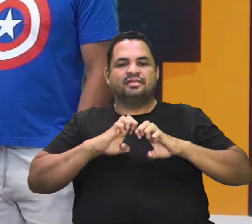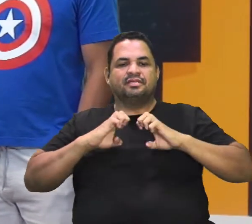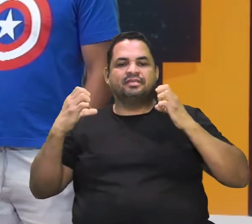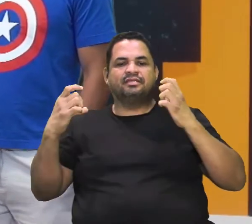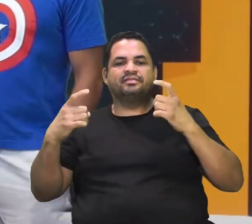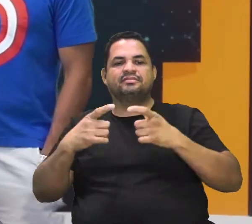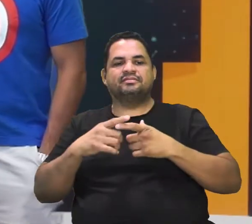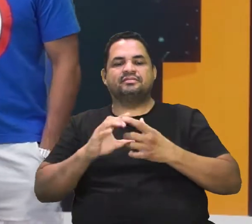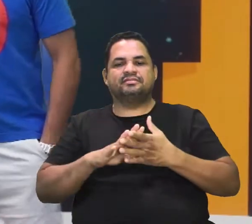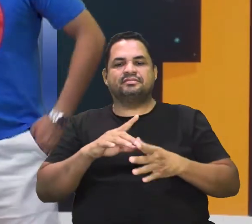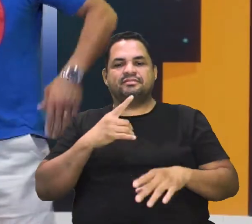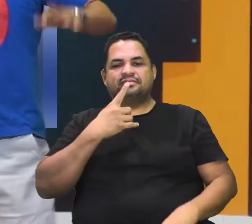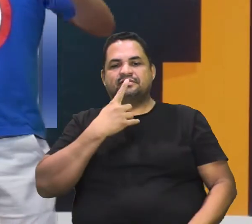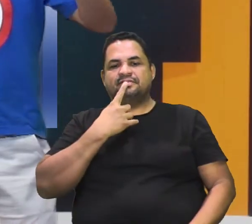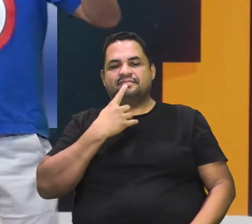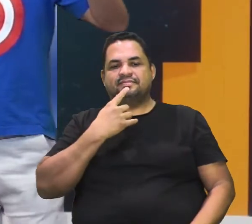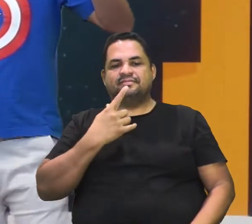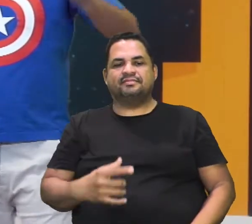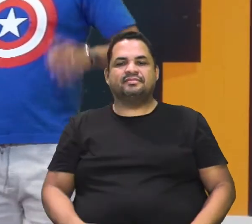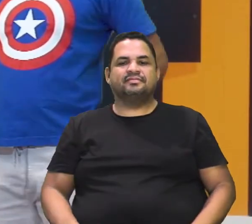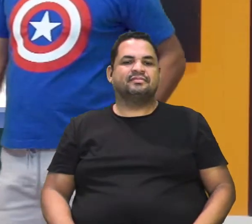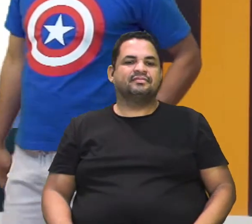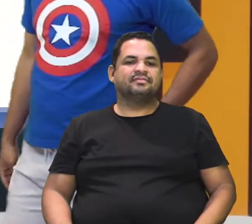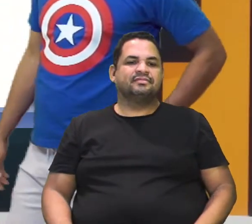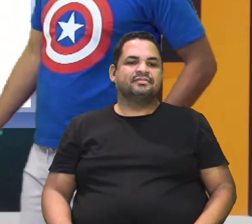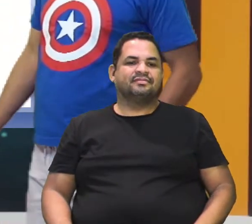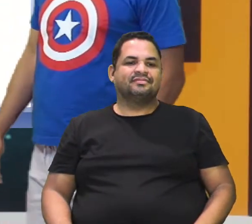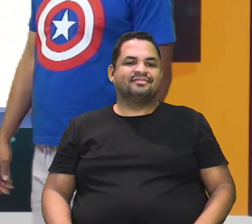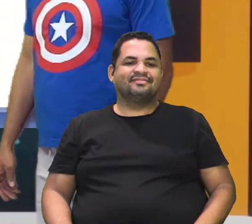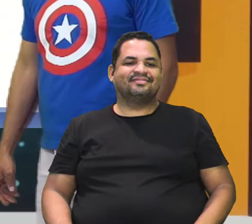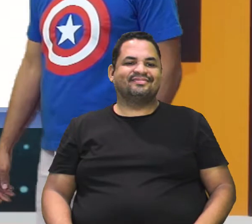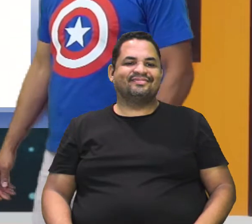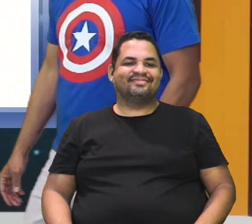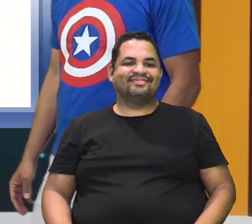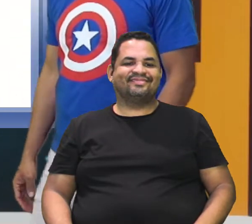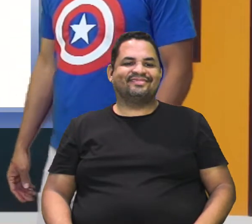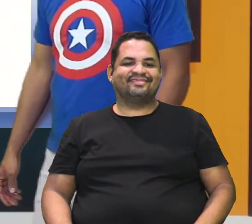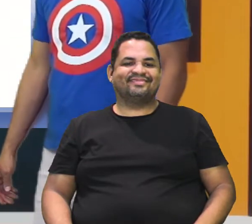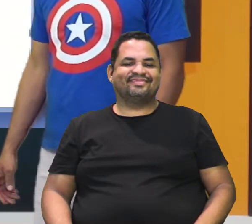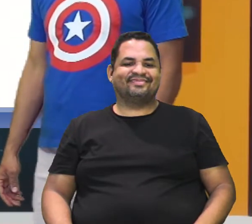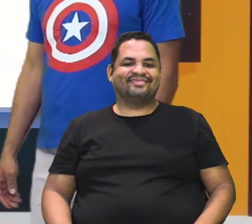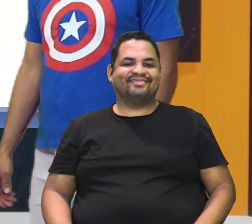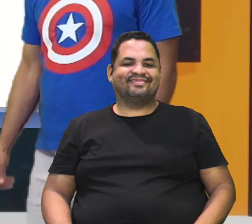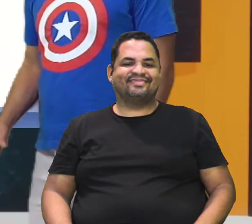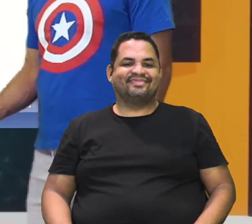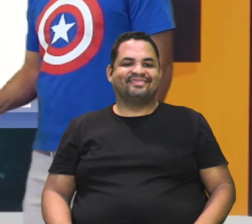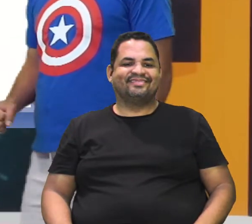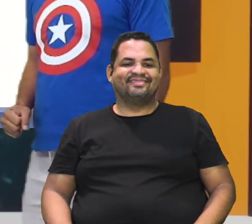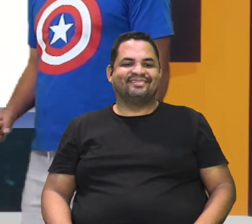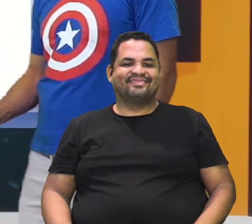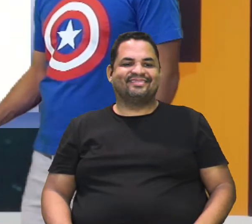na circunferência, a excentricidade é zero. Os dois querendo falar é uma boa. Aqui é tan,